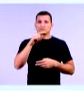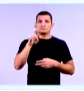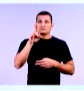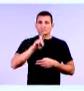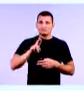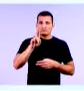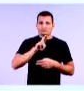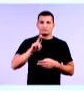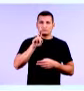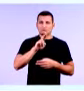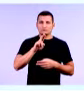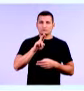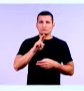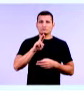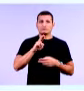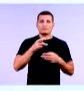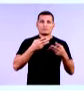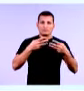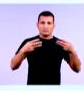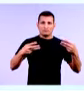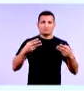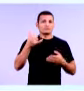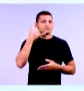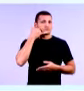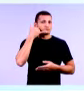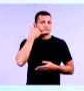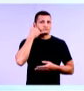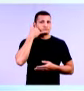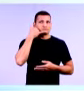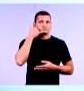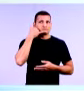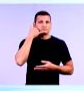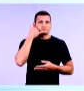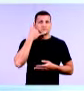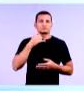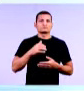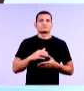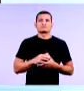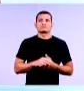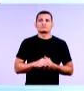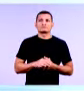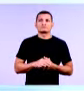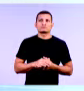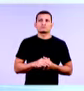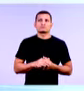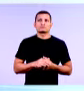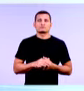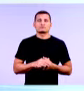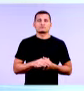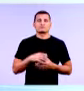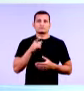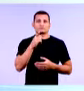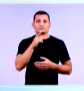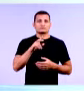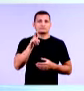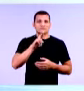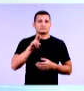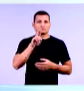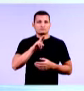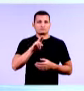uma rede de celular, ok? Então, nesse caso, você está usando a infraestrutura de